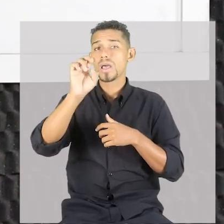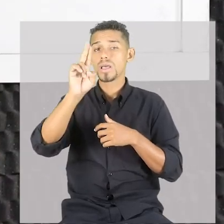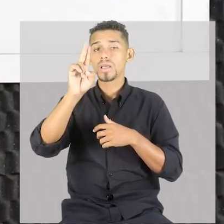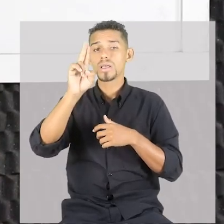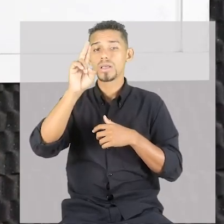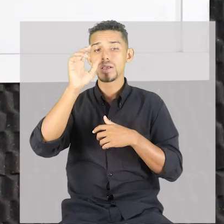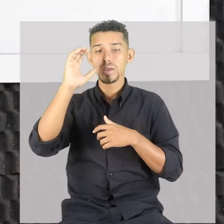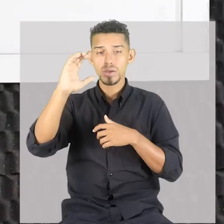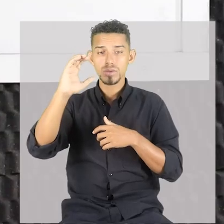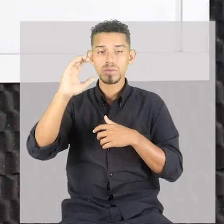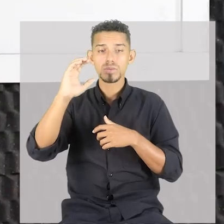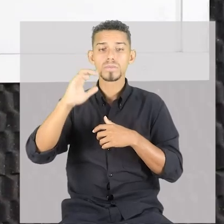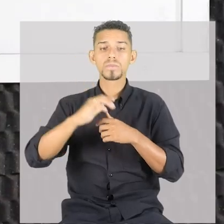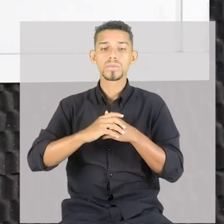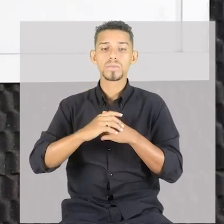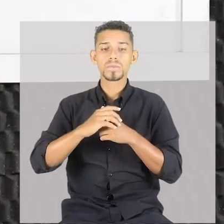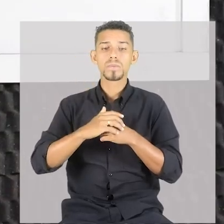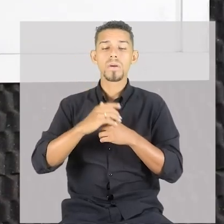tá? Fungos também,